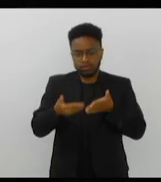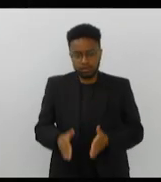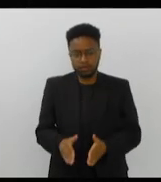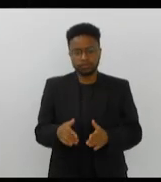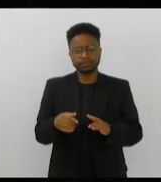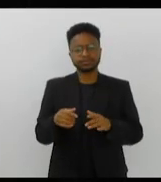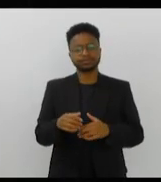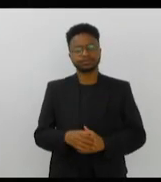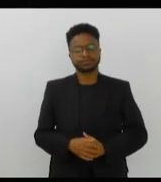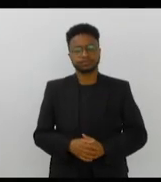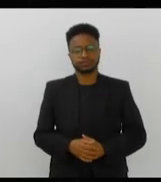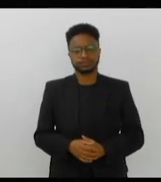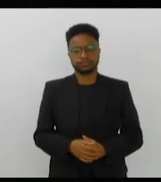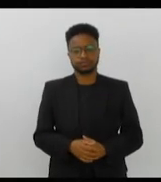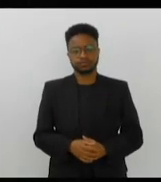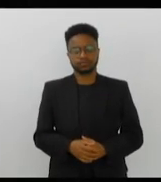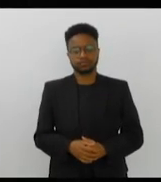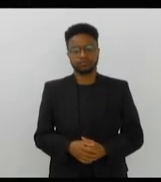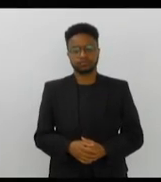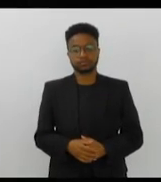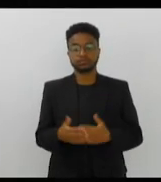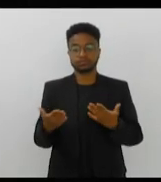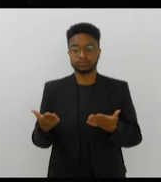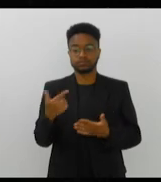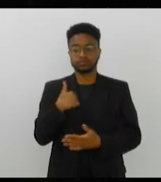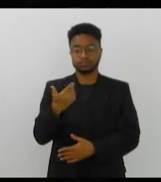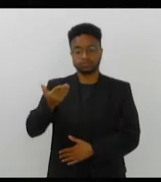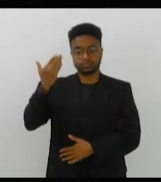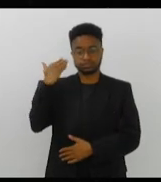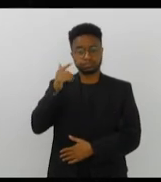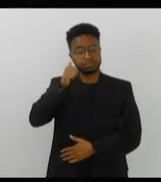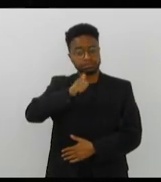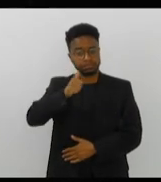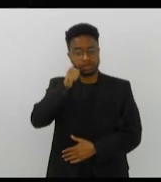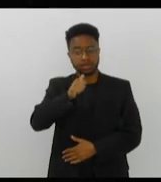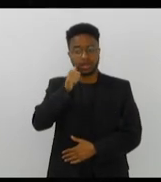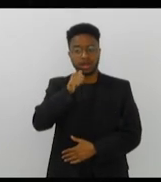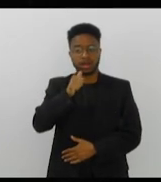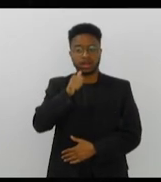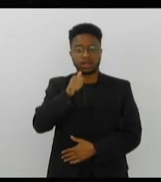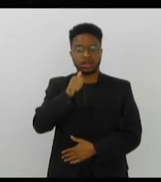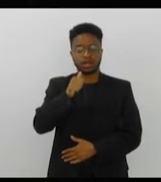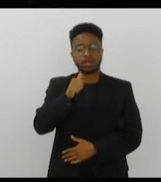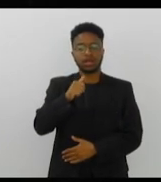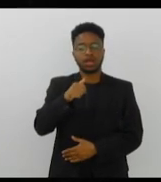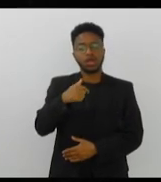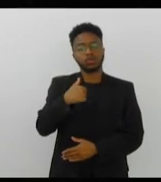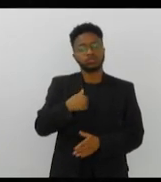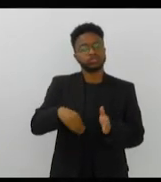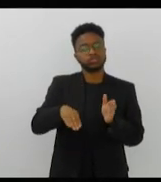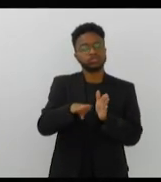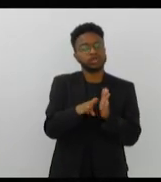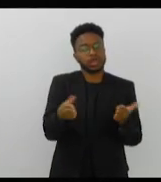o meu nascimento. Eu, que era aquela garotinha improvável, e hoje cheguei até